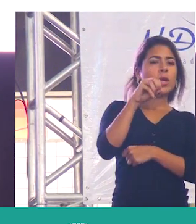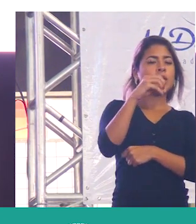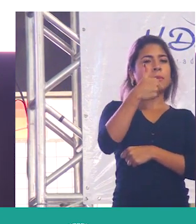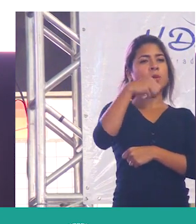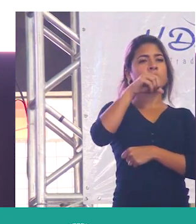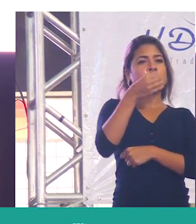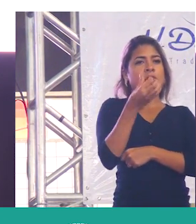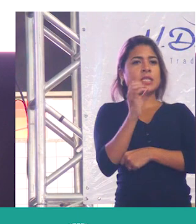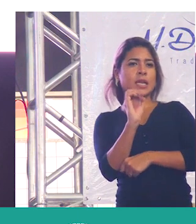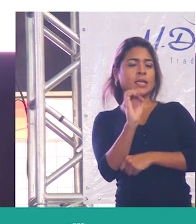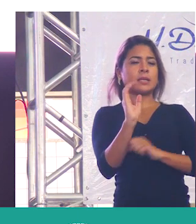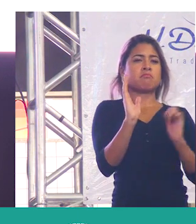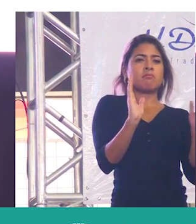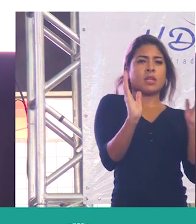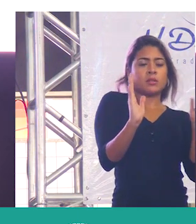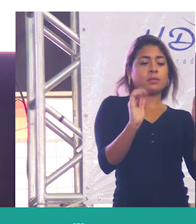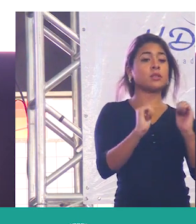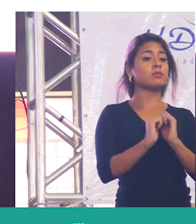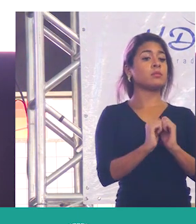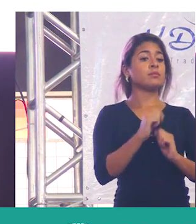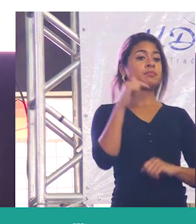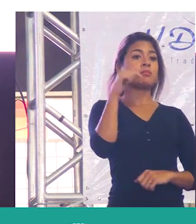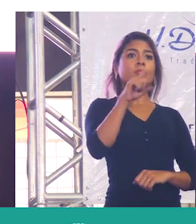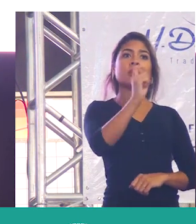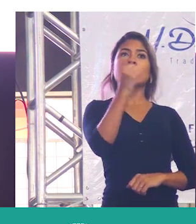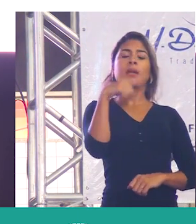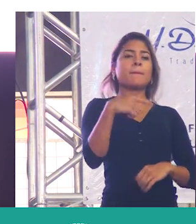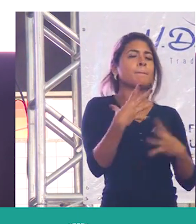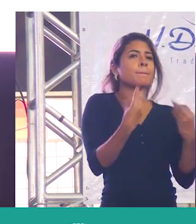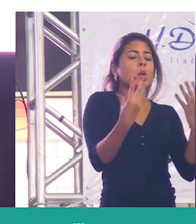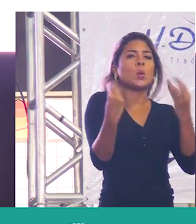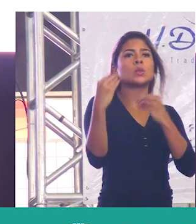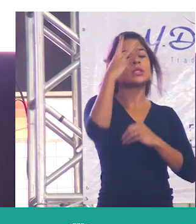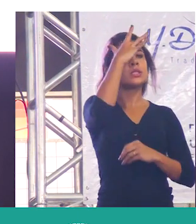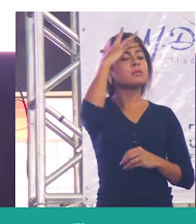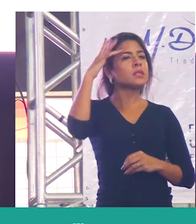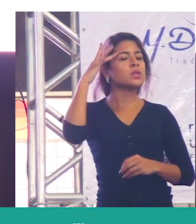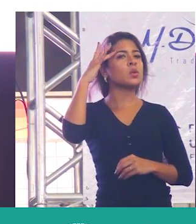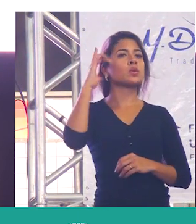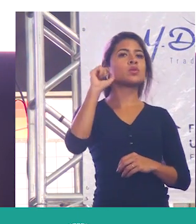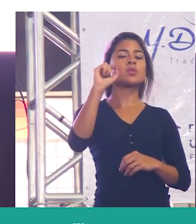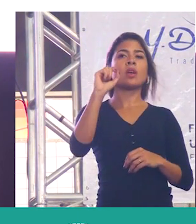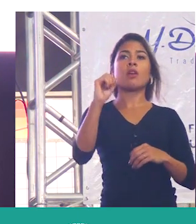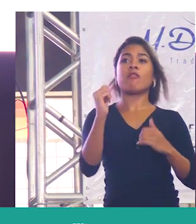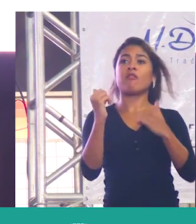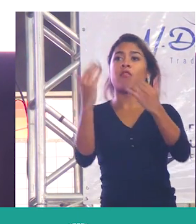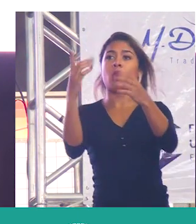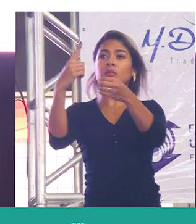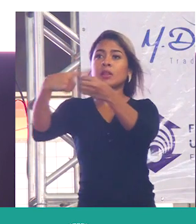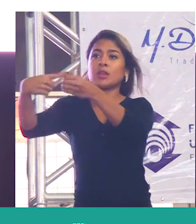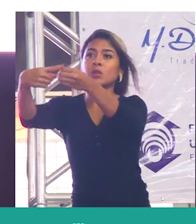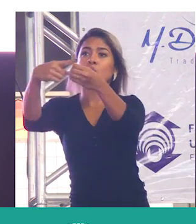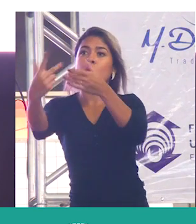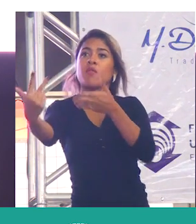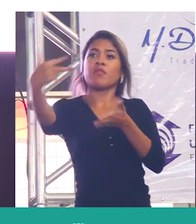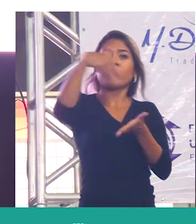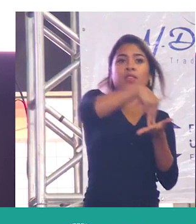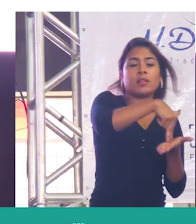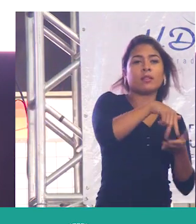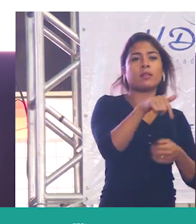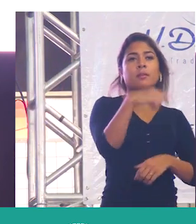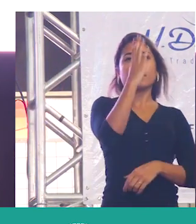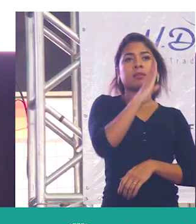60, era muito grande a quantidade de pessoas que vinham do interior com a sua